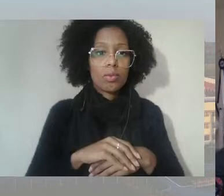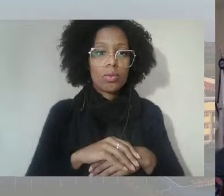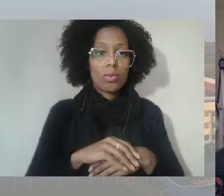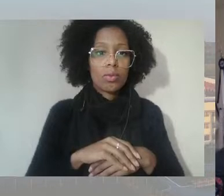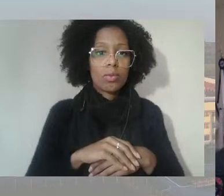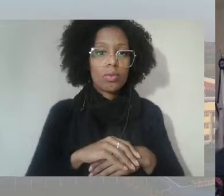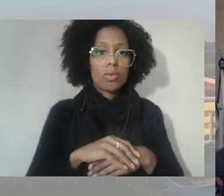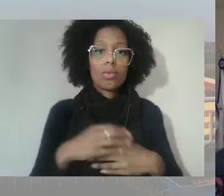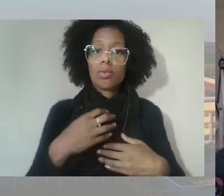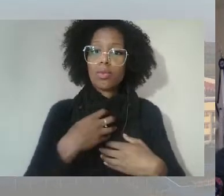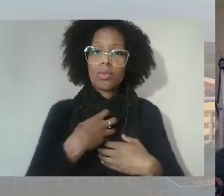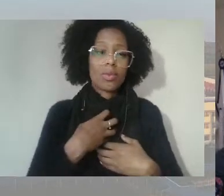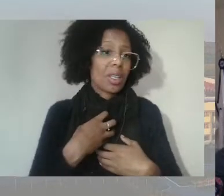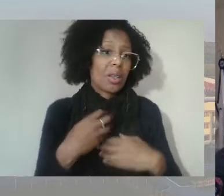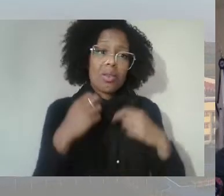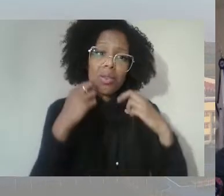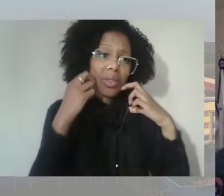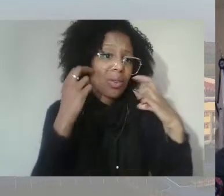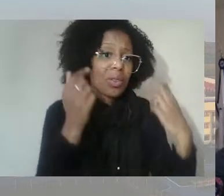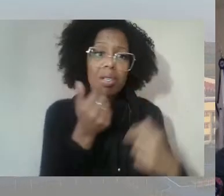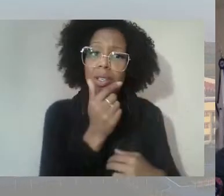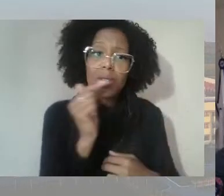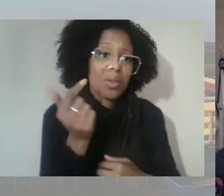E eu não me envergonho, viu? Não tenho nenhuma.